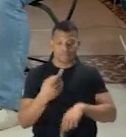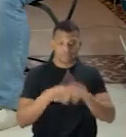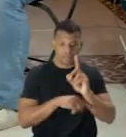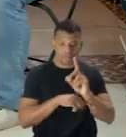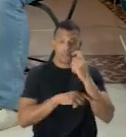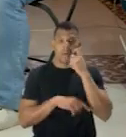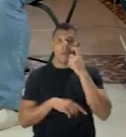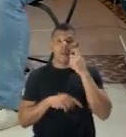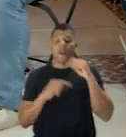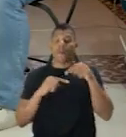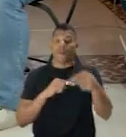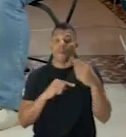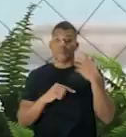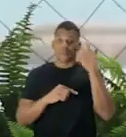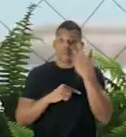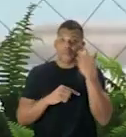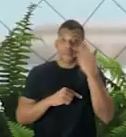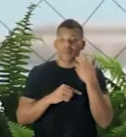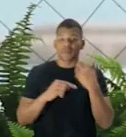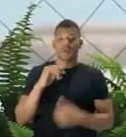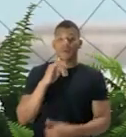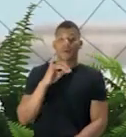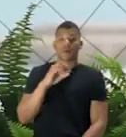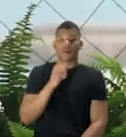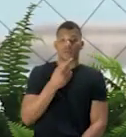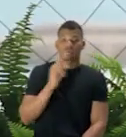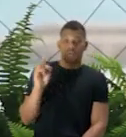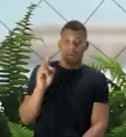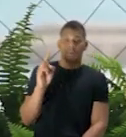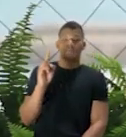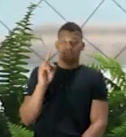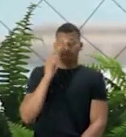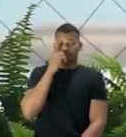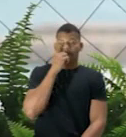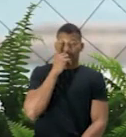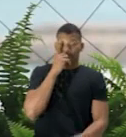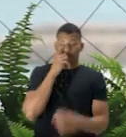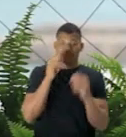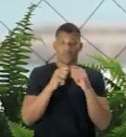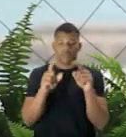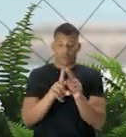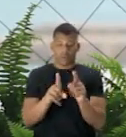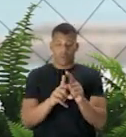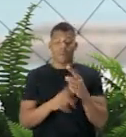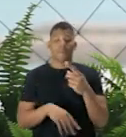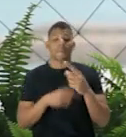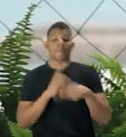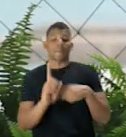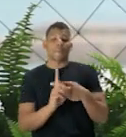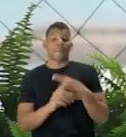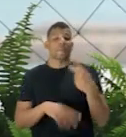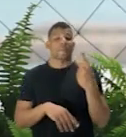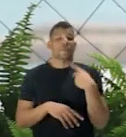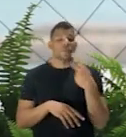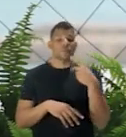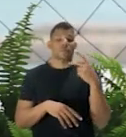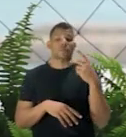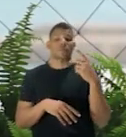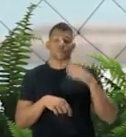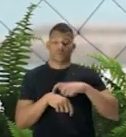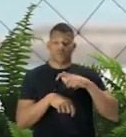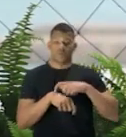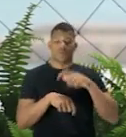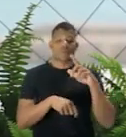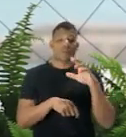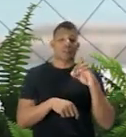depois, mais adiante, teve uma música chamada Chique Radical Minha, que João gravou também. E teve uma